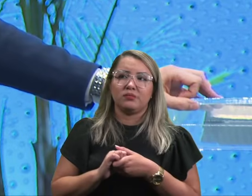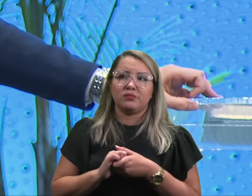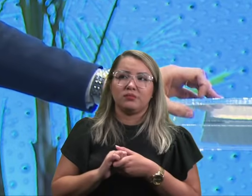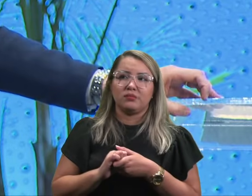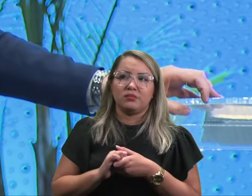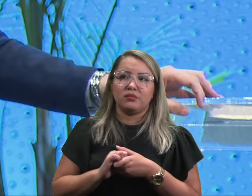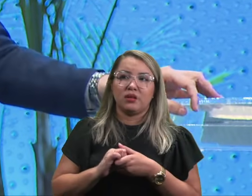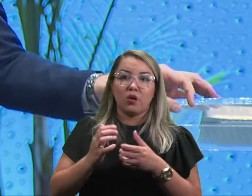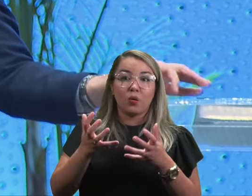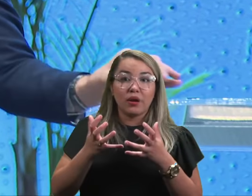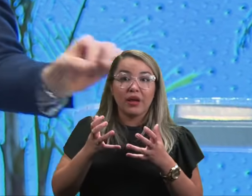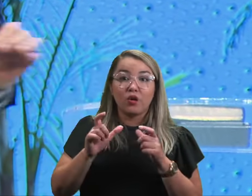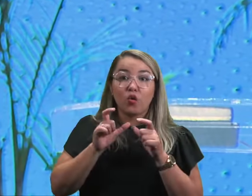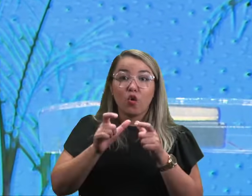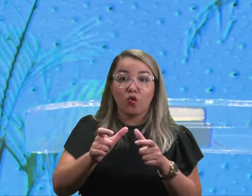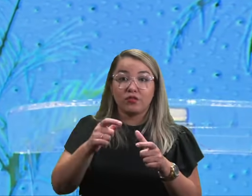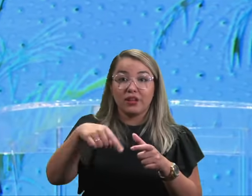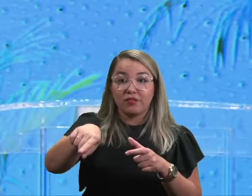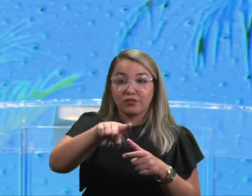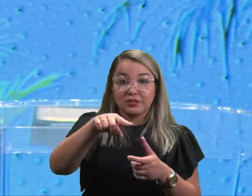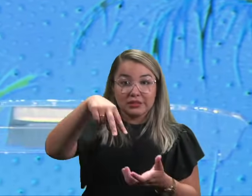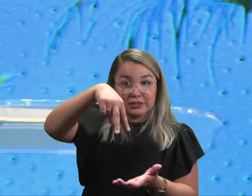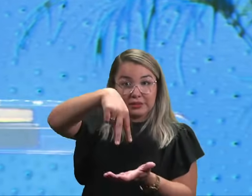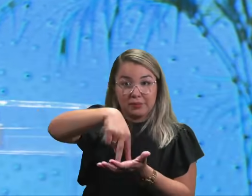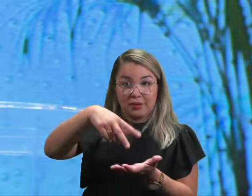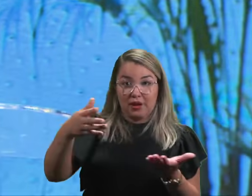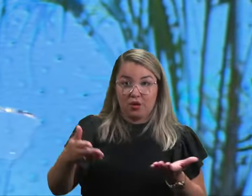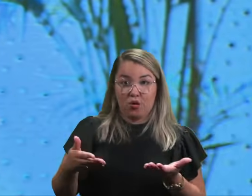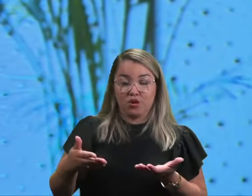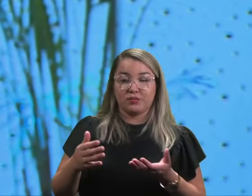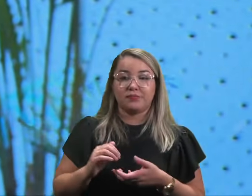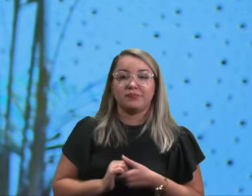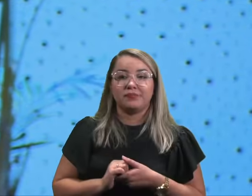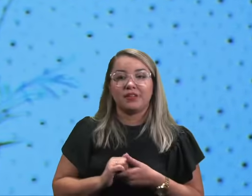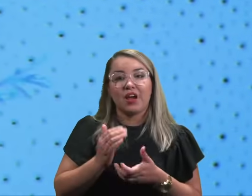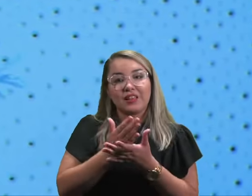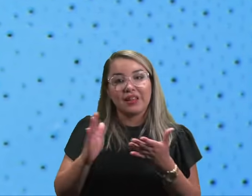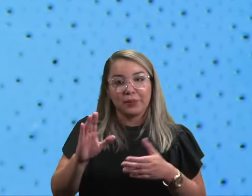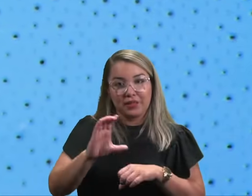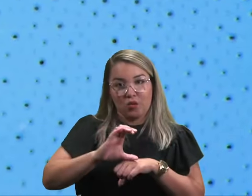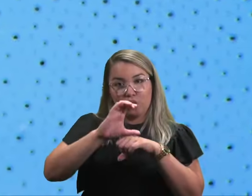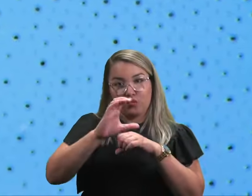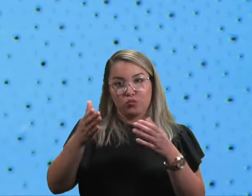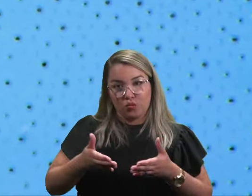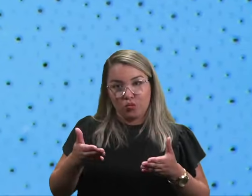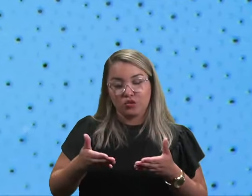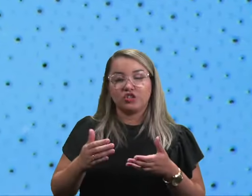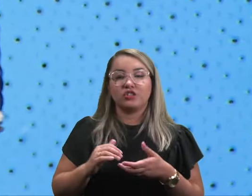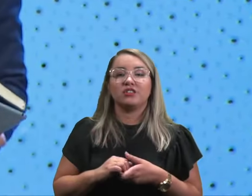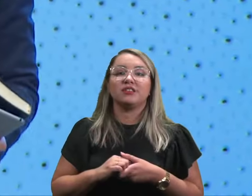Eu quero convidar você para ficar em pé nesse momento. Nós vamos terminar o culto de hoje